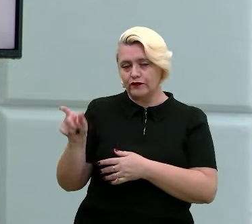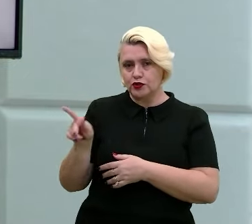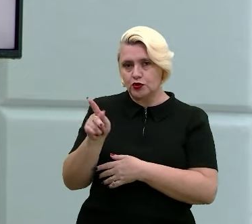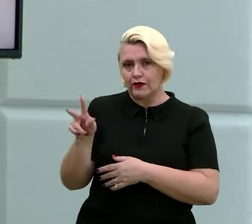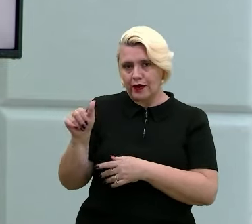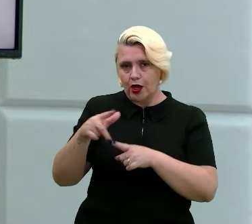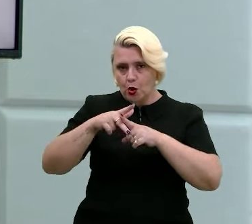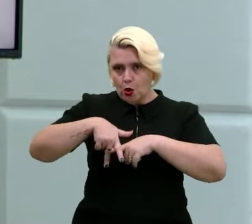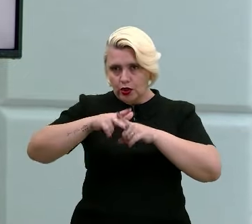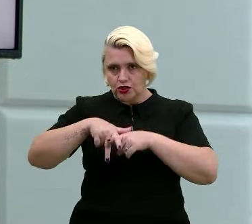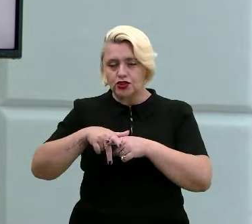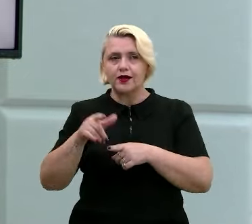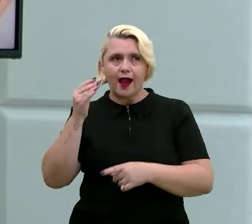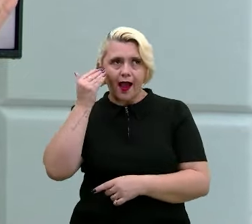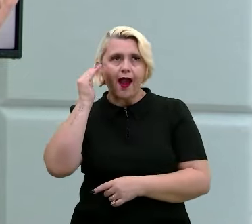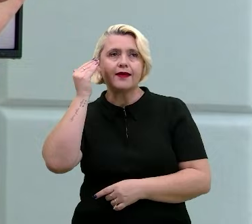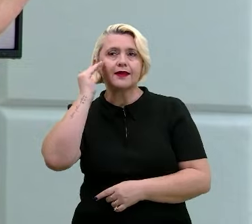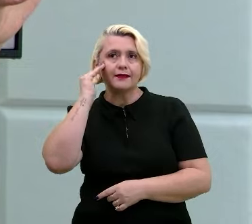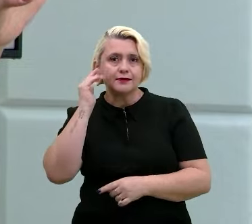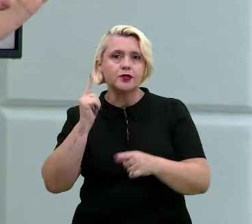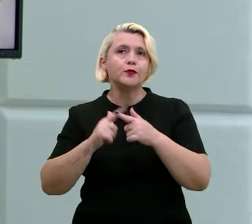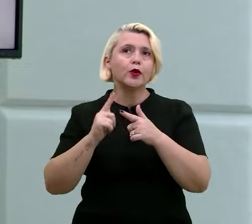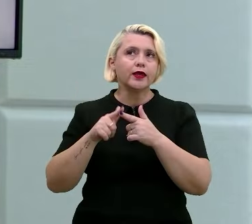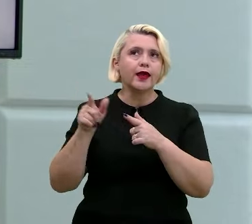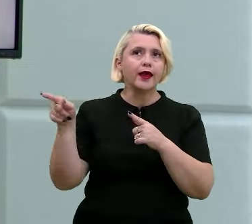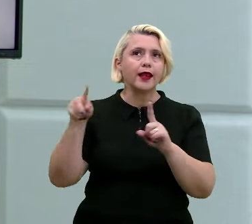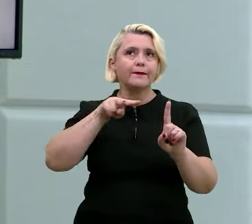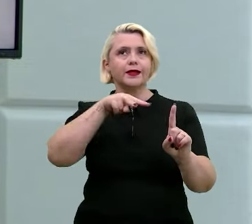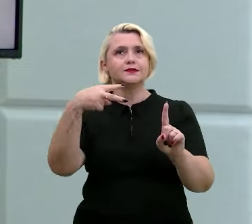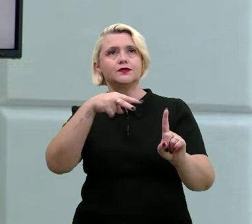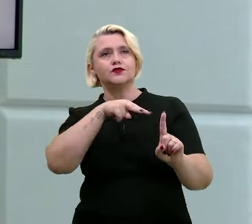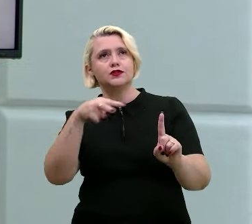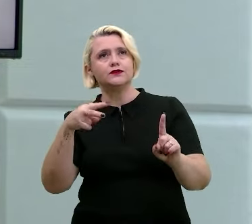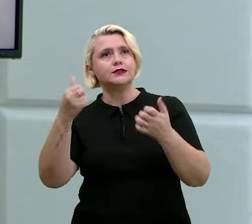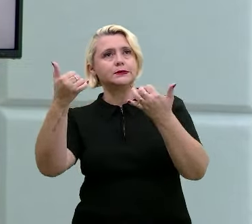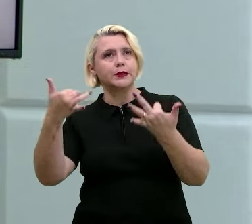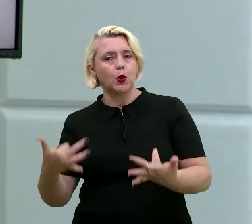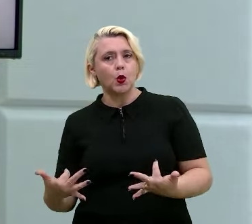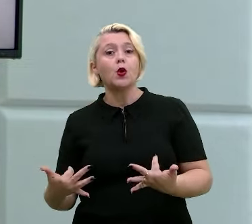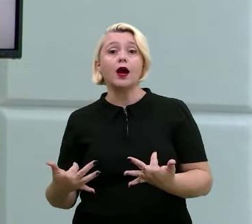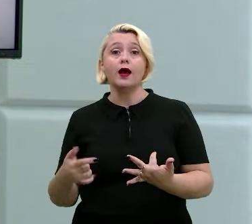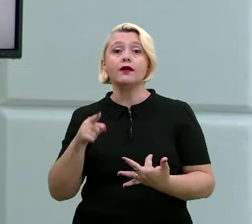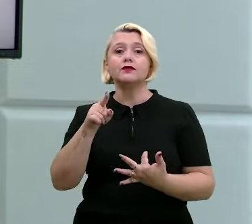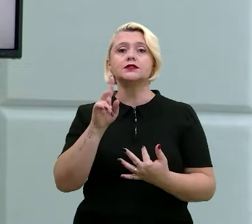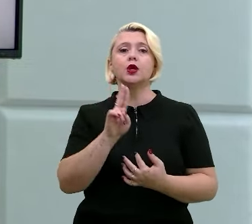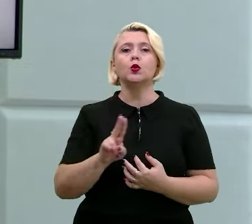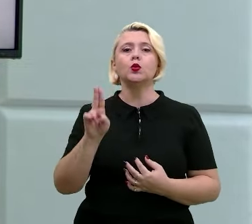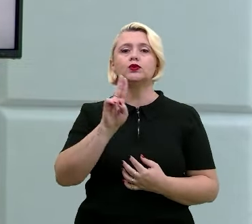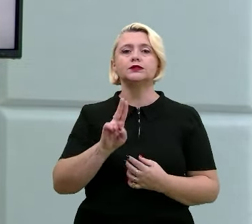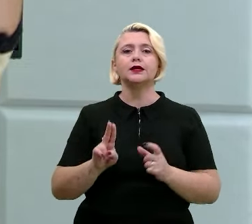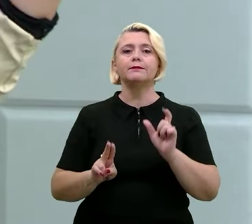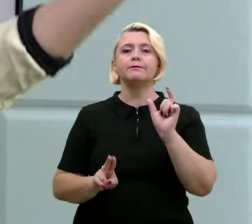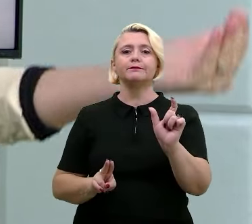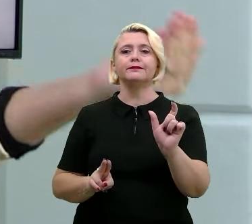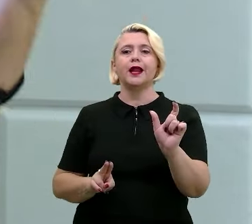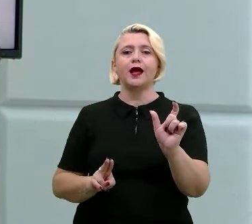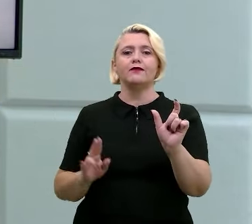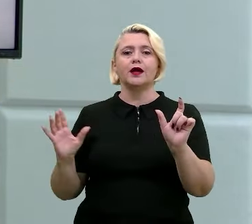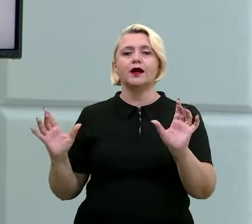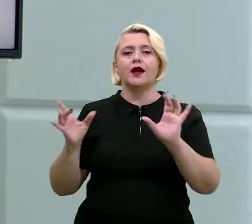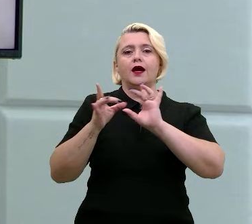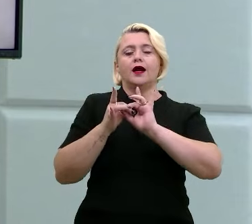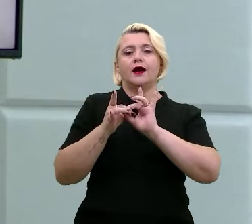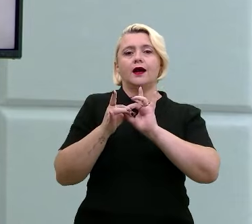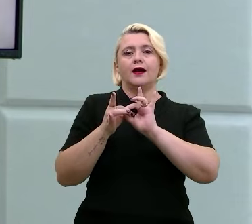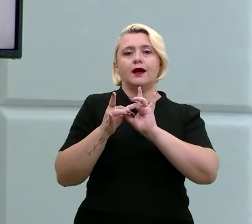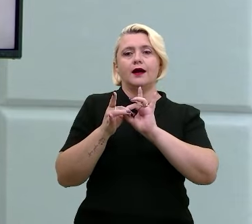leitor entender. Ah, tá, entendi o ponto de vista. Para isso, você usa um elemento articulador de explicação e faz